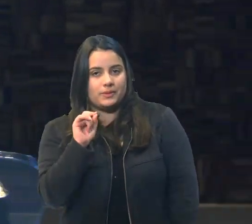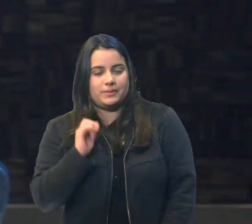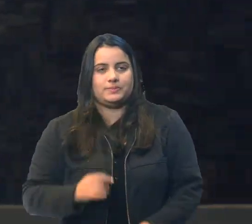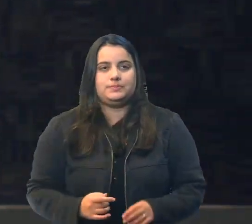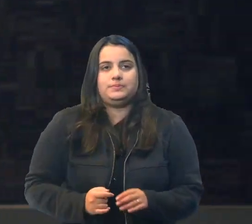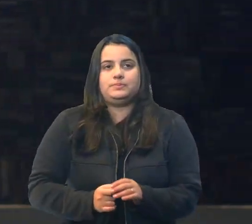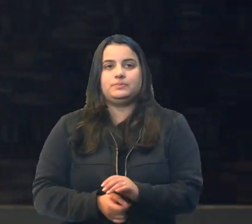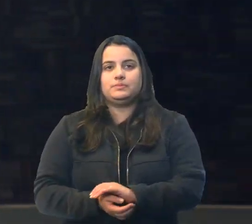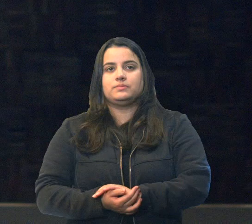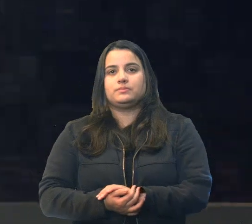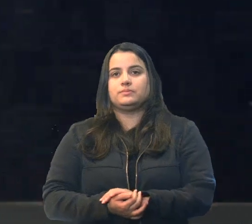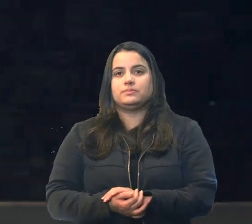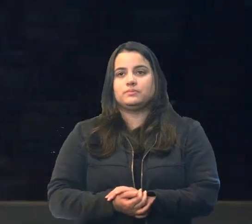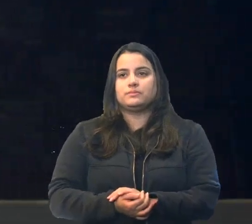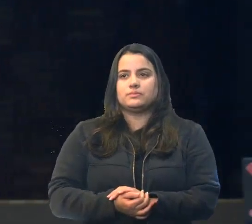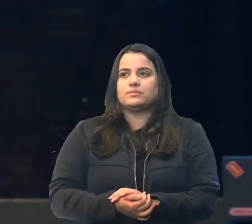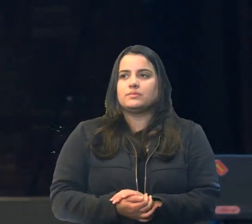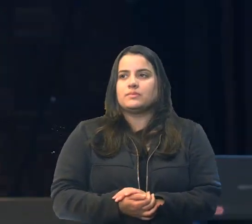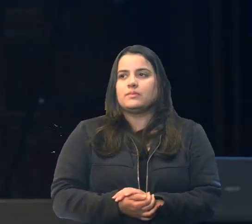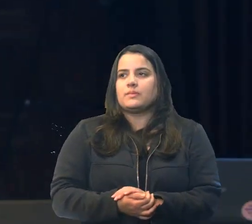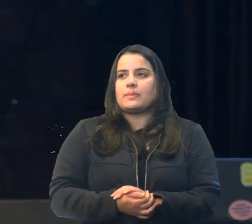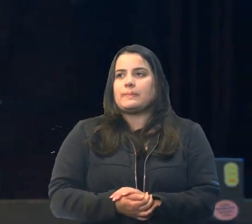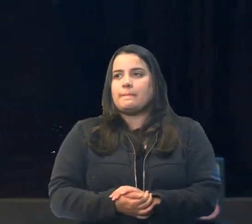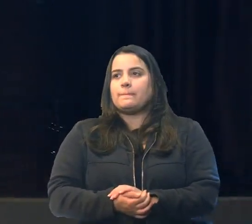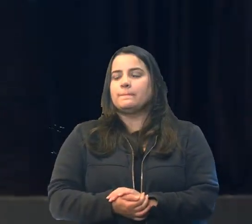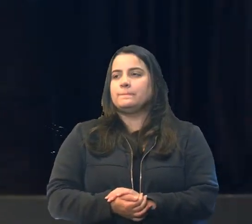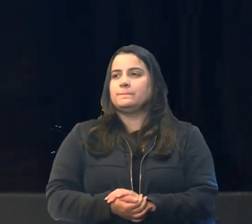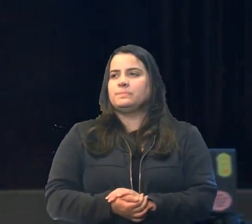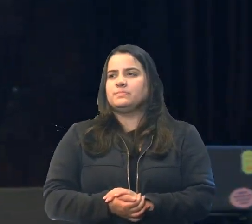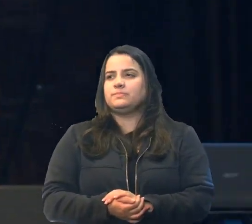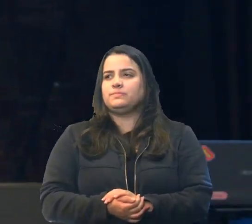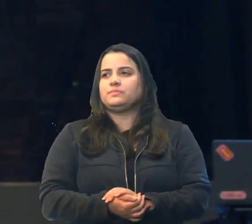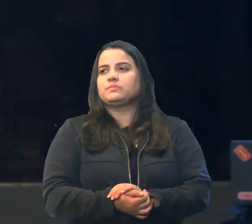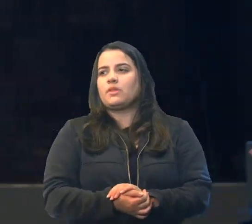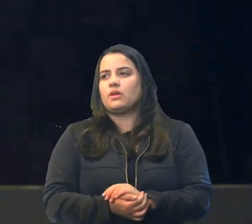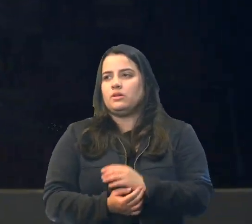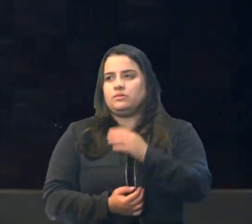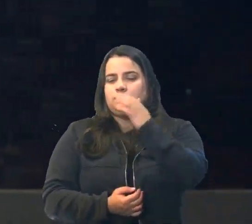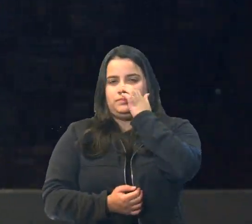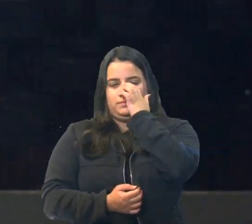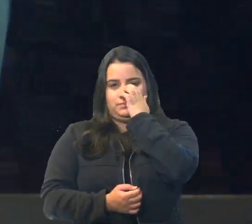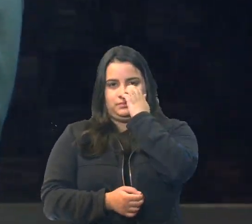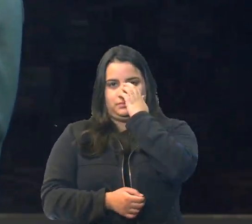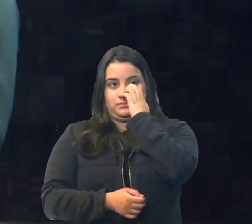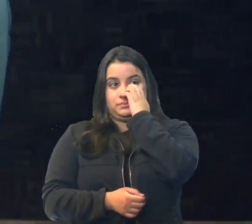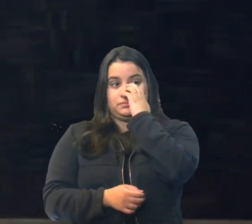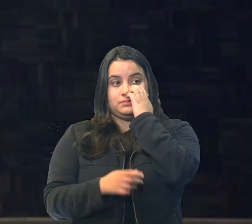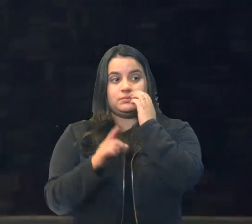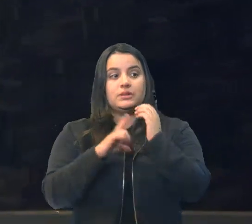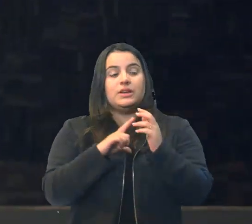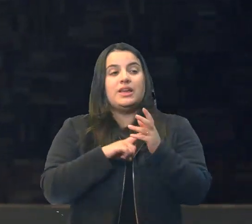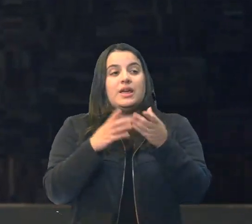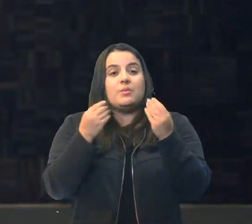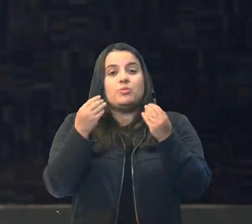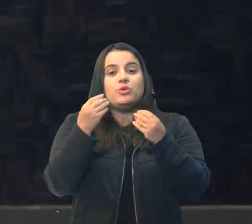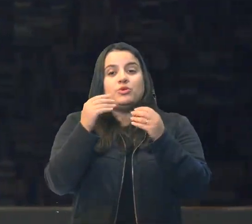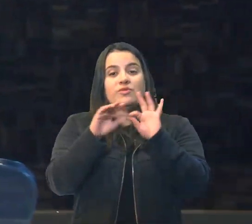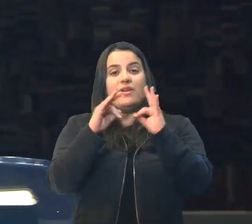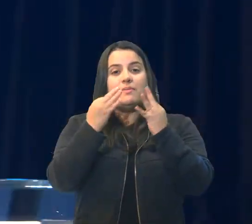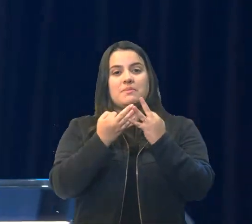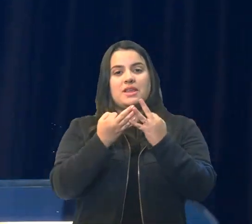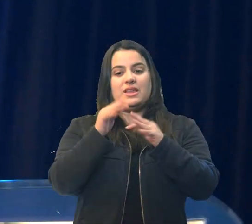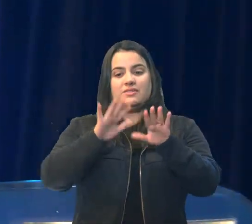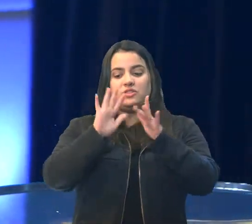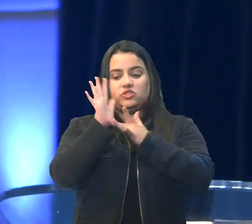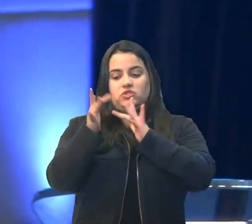vejo muitos pais também colocando Jesus nessa posição, ou me colocando na posição